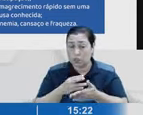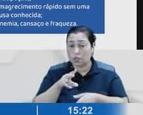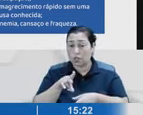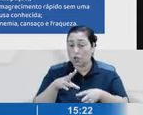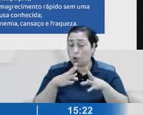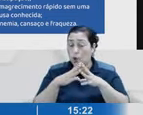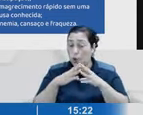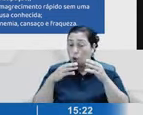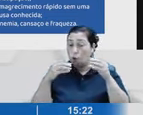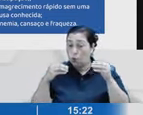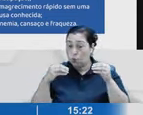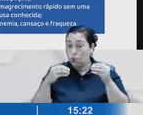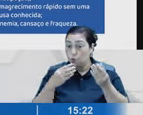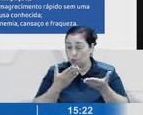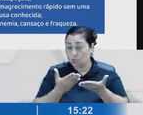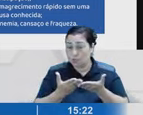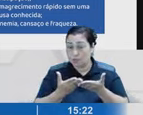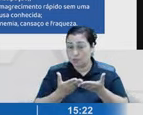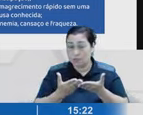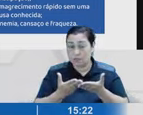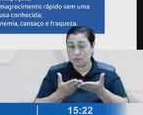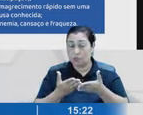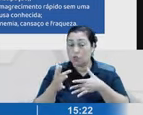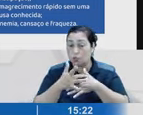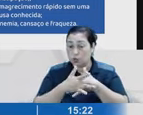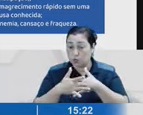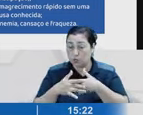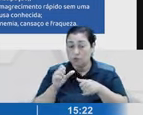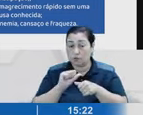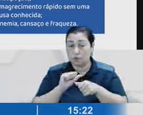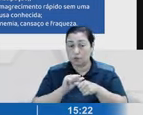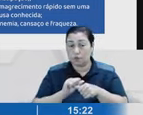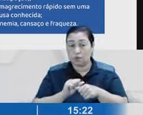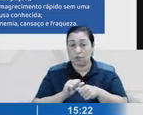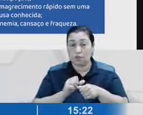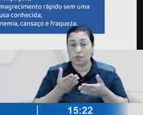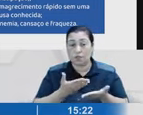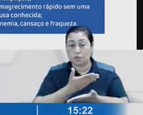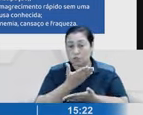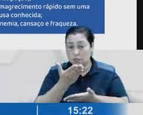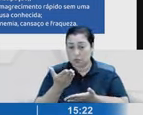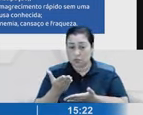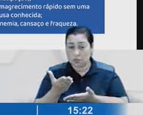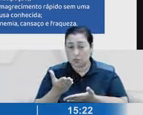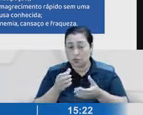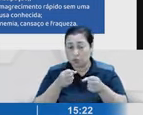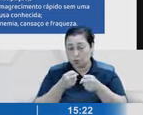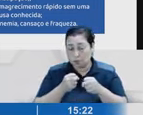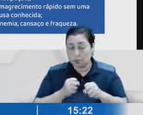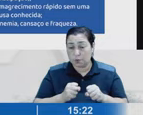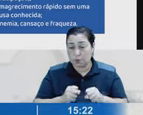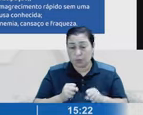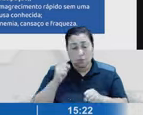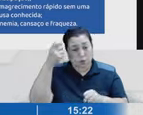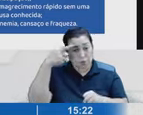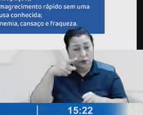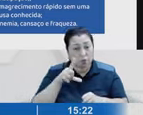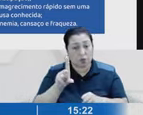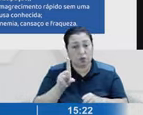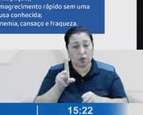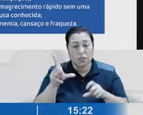Então, aí está a colonoscopia indicada, né? E trabalhar em cima dos fatores que a gente pode evitar, né?